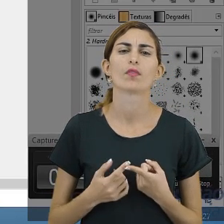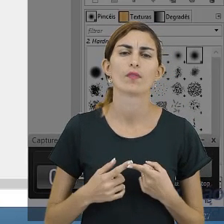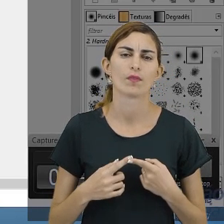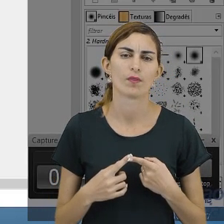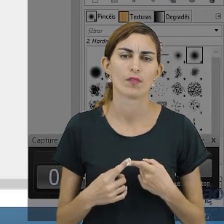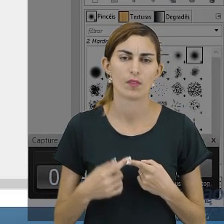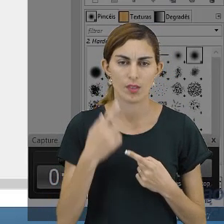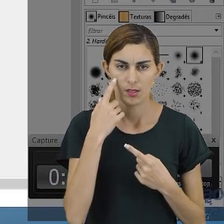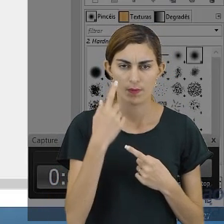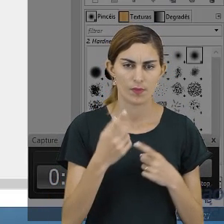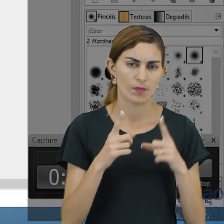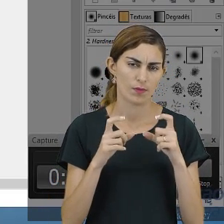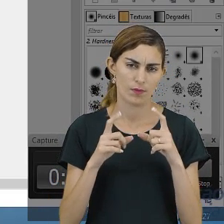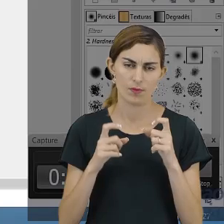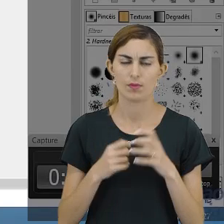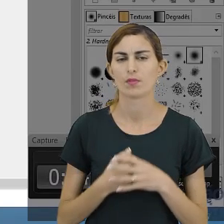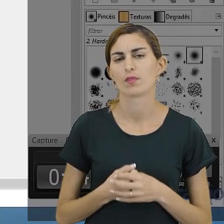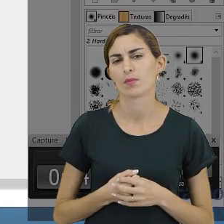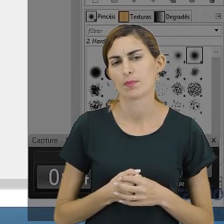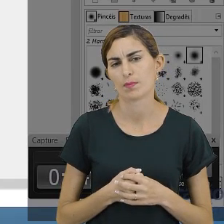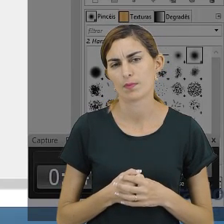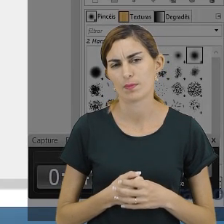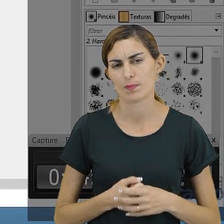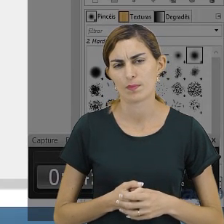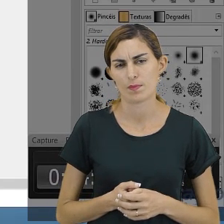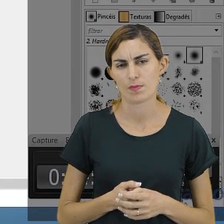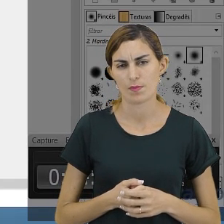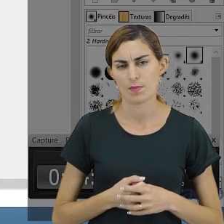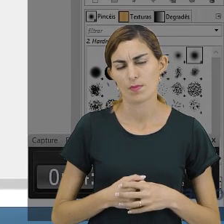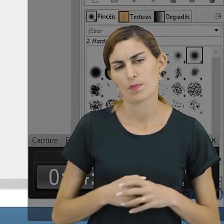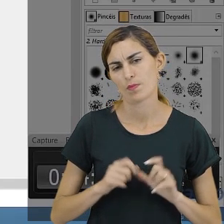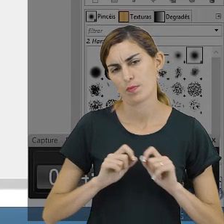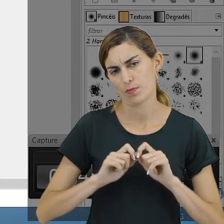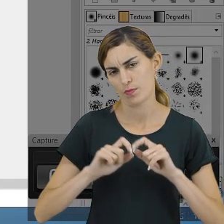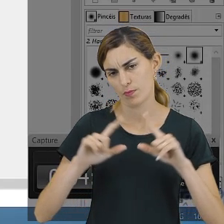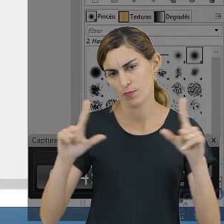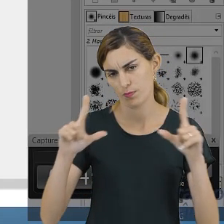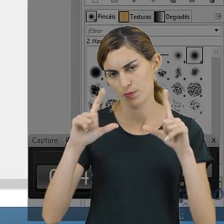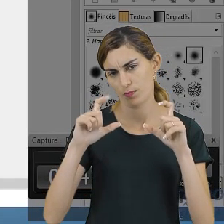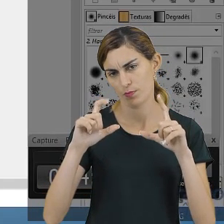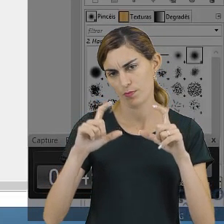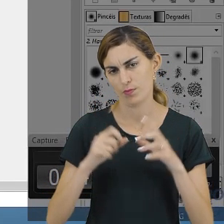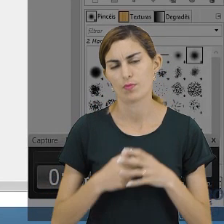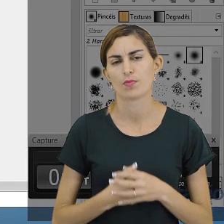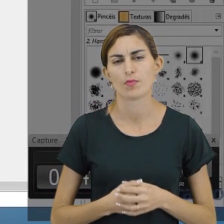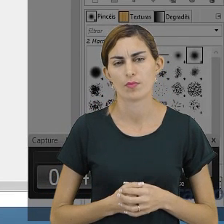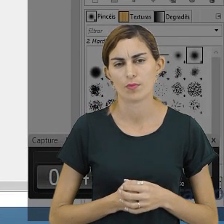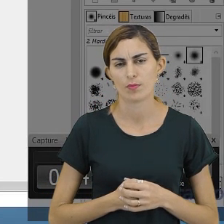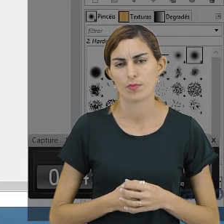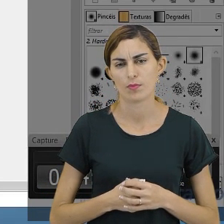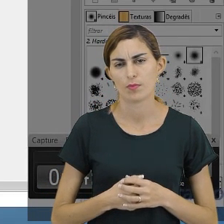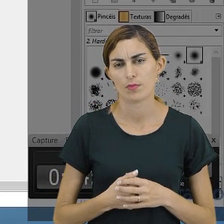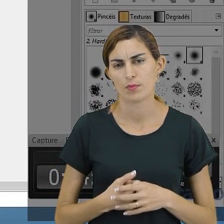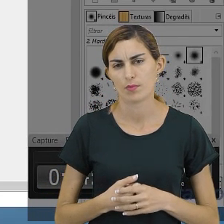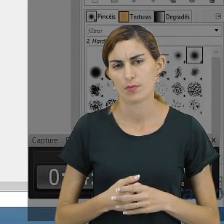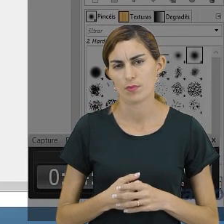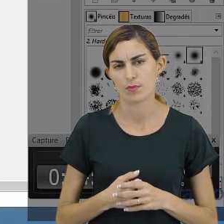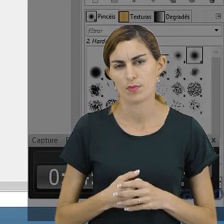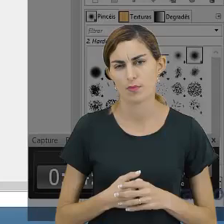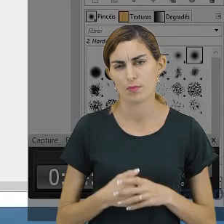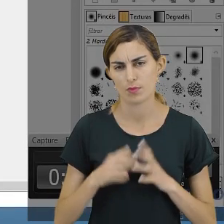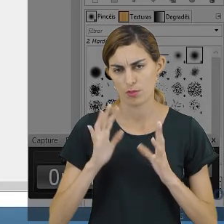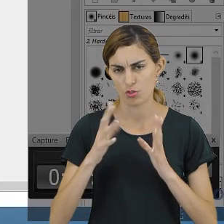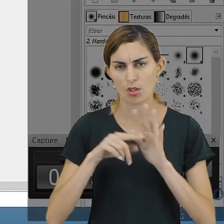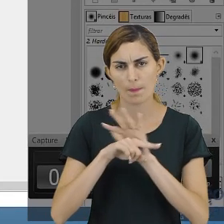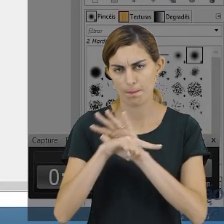Então eu tenho aqui a minha imagem da máquina fotográfica que eu vou abrir. A